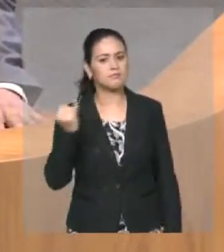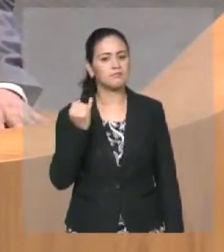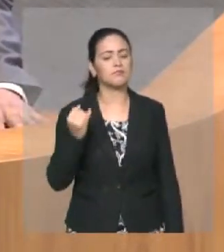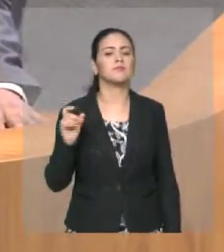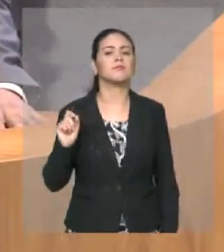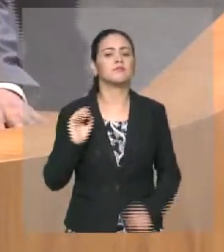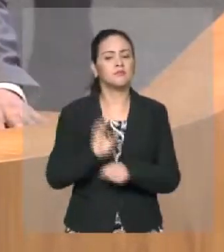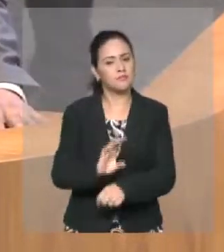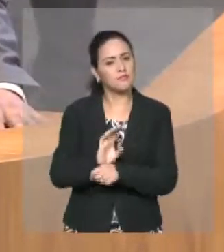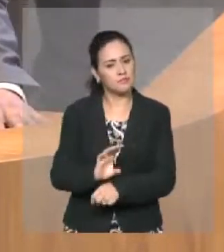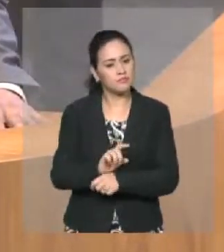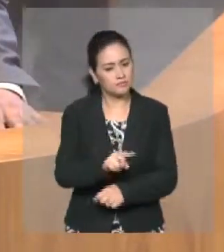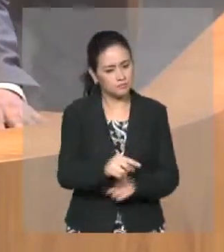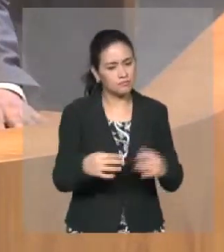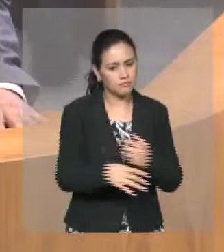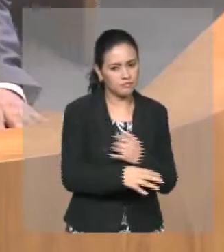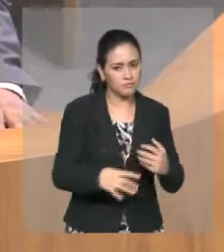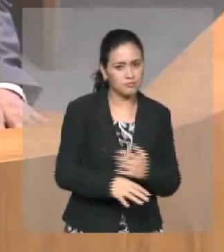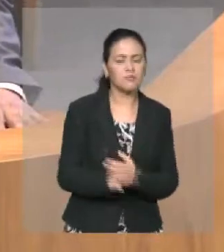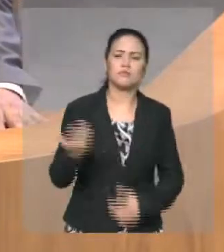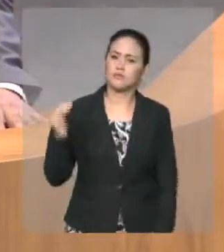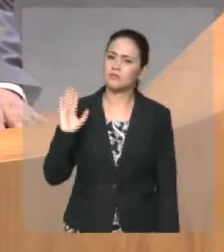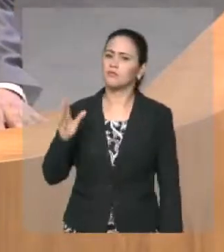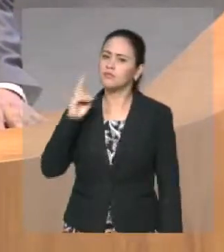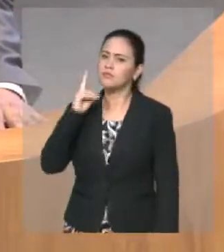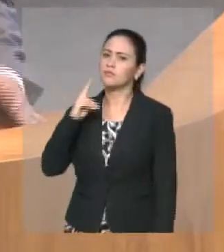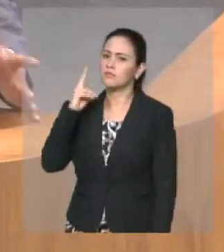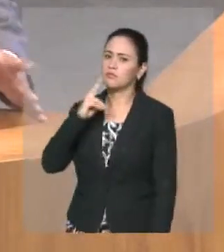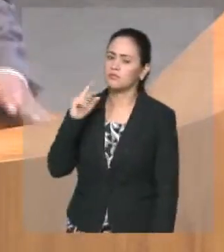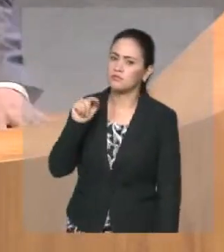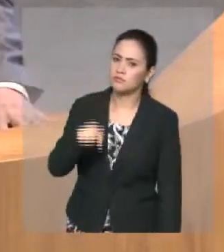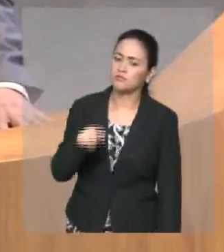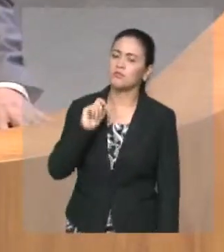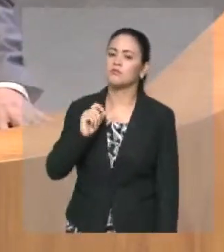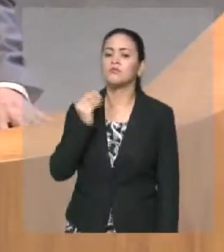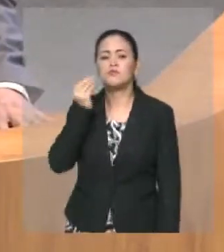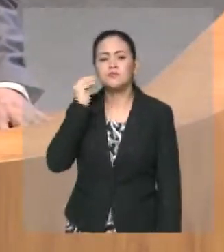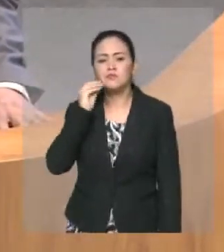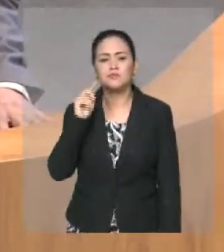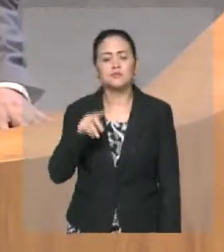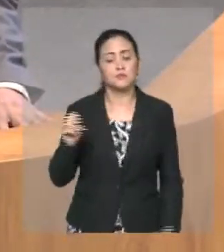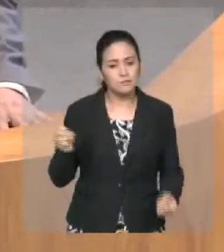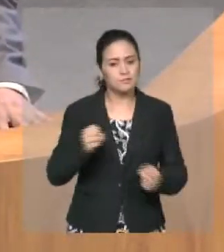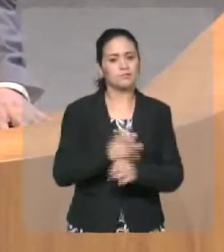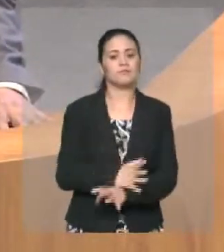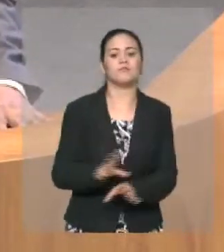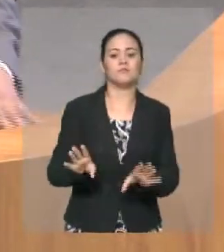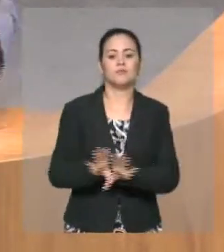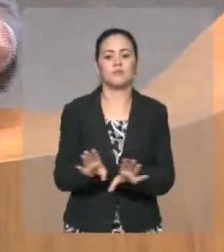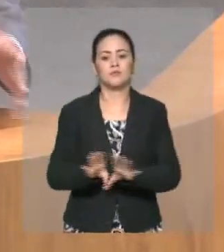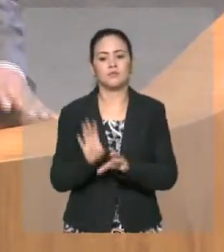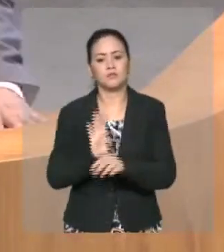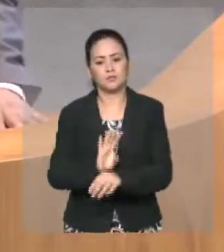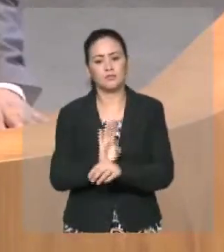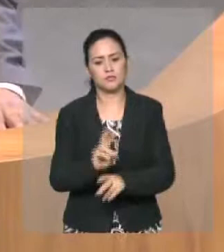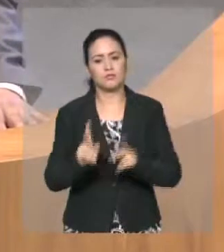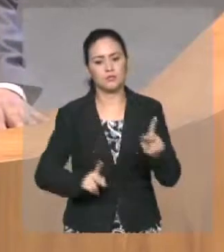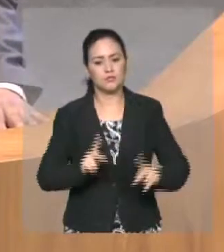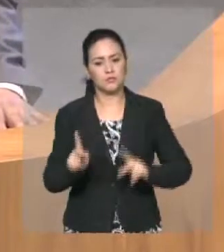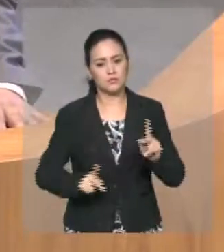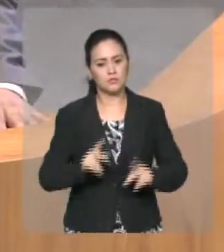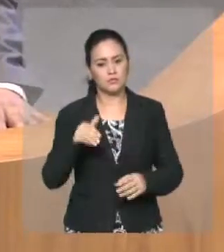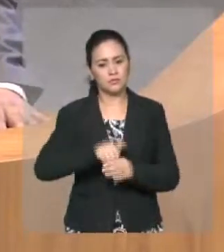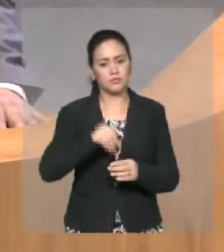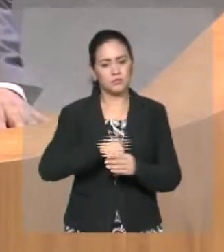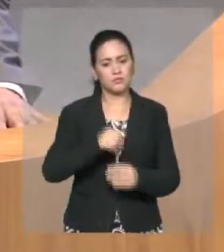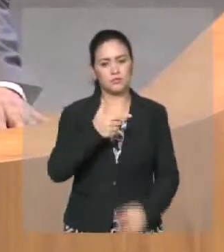muito com o nosso município, que já foi vereadora daquela cidade e que vejo que está preparada para também ajudar aquele povo nas